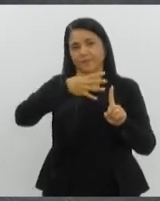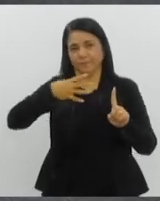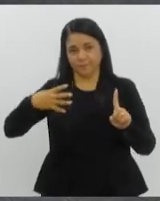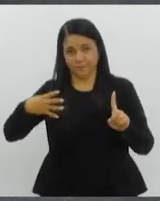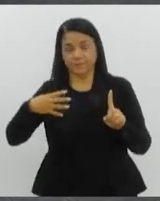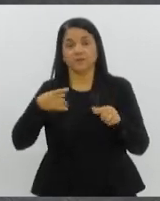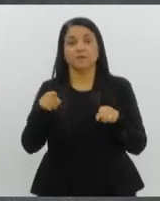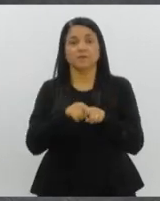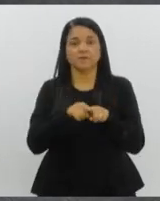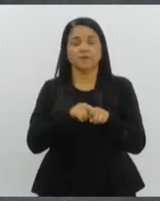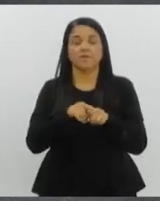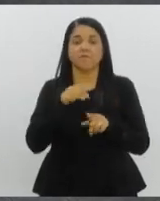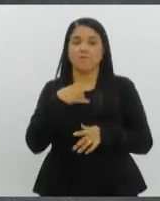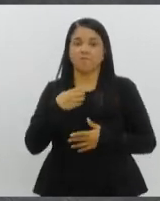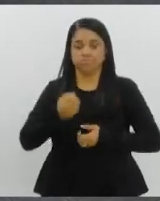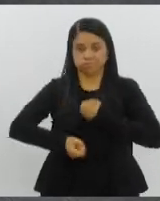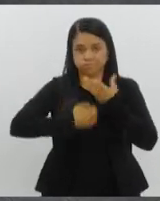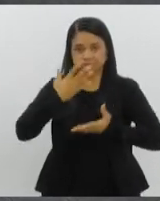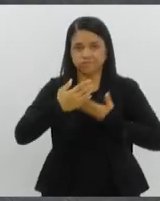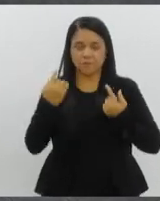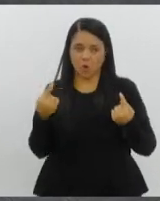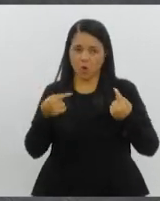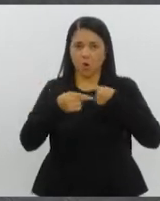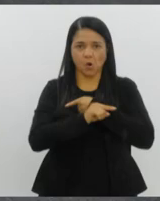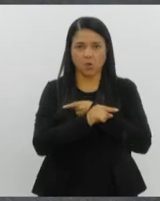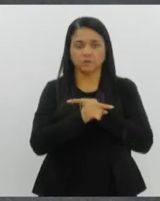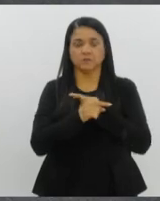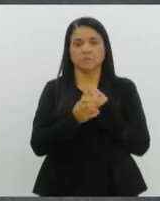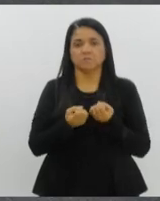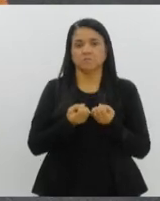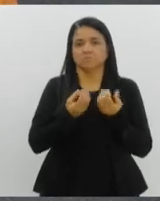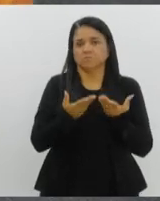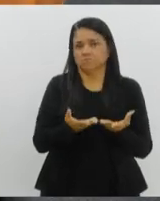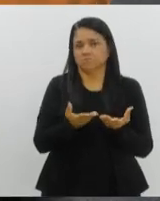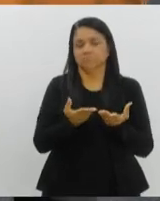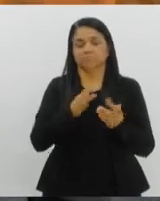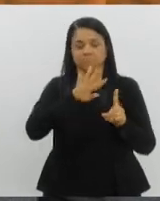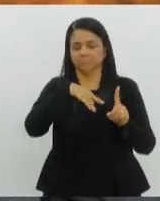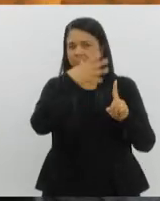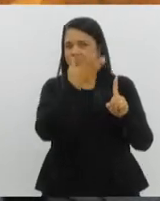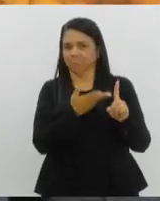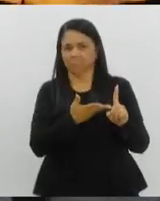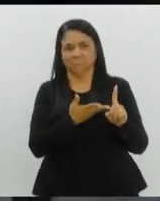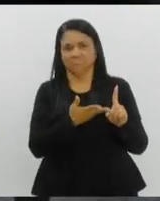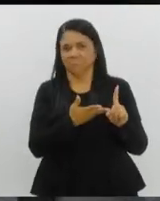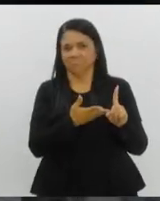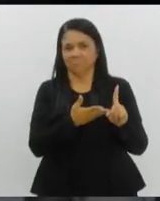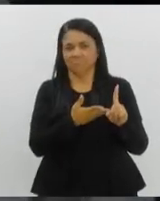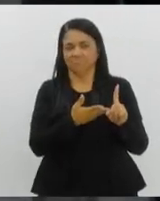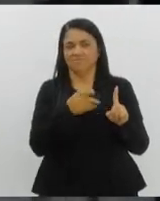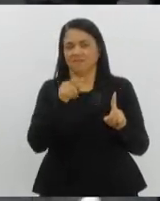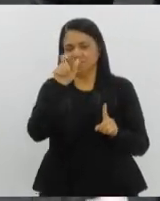minha total contrariedade em relação à concessão de tão alta honraria a alguém que macula a sua vida